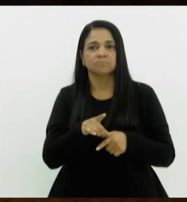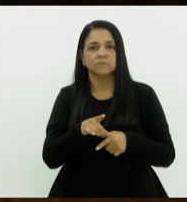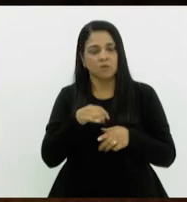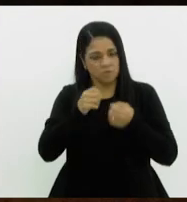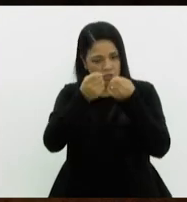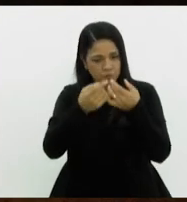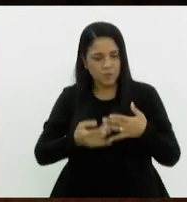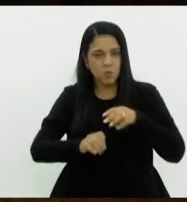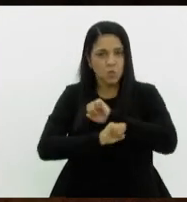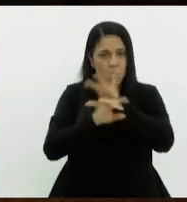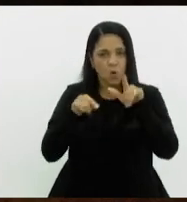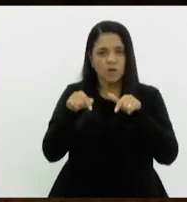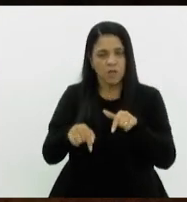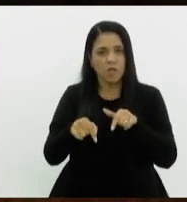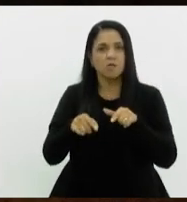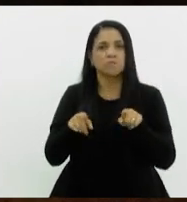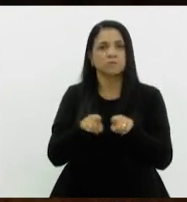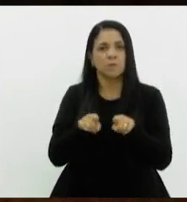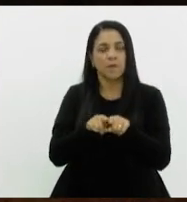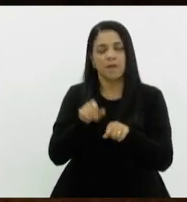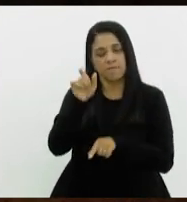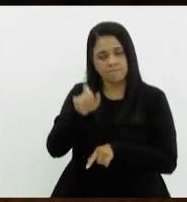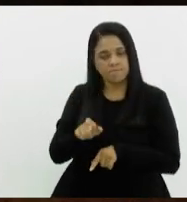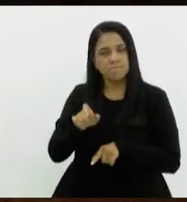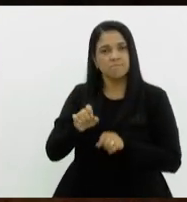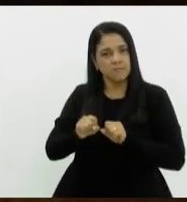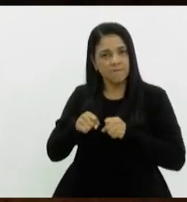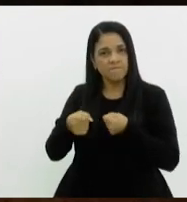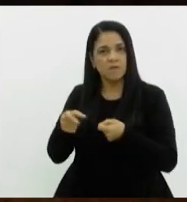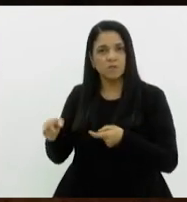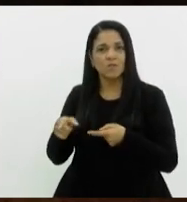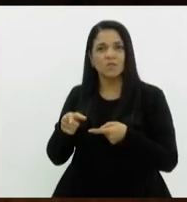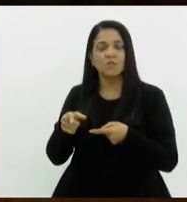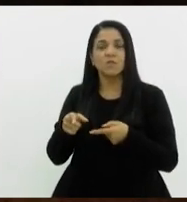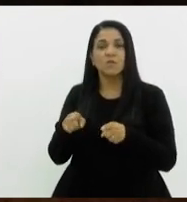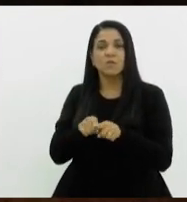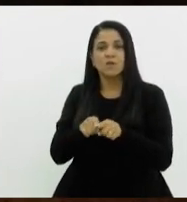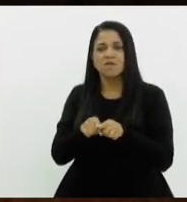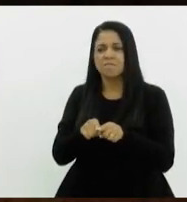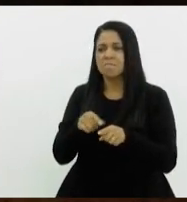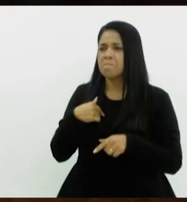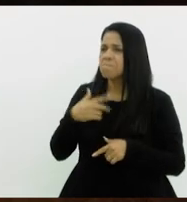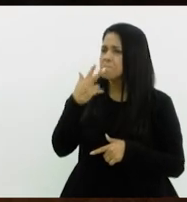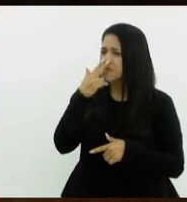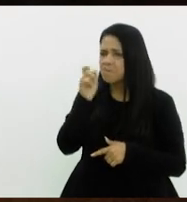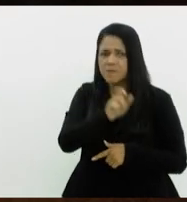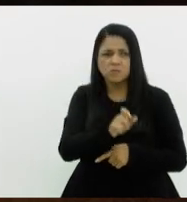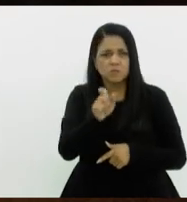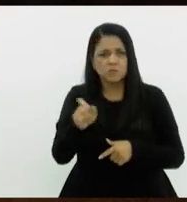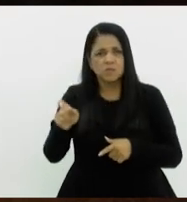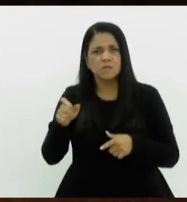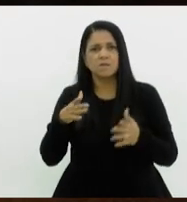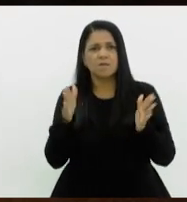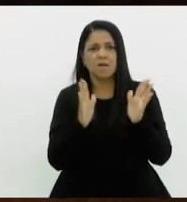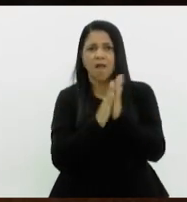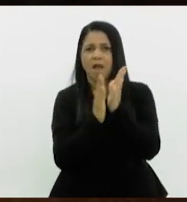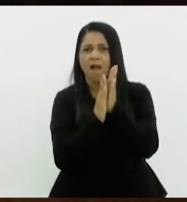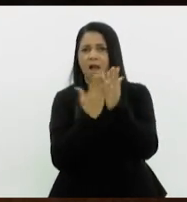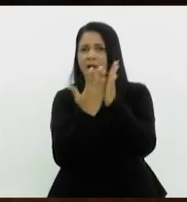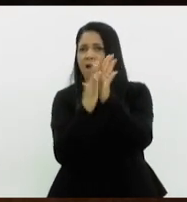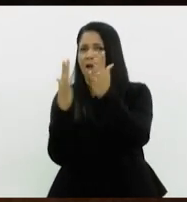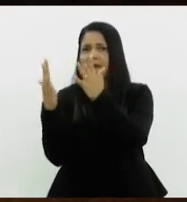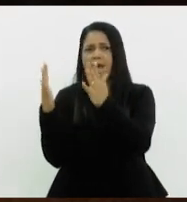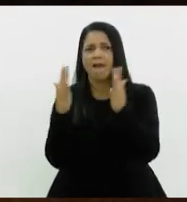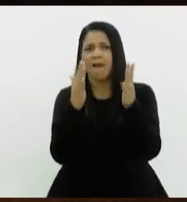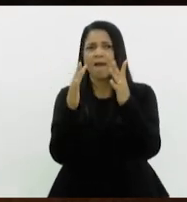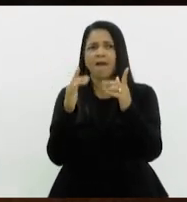muitas vezes eu combato aqui, daqueles que aplaudem o tráfico da Zona Sul, a glamourização do tráfico, Zé Droguinha. Inclusive, muitos